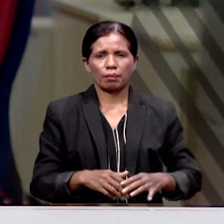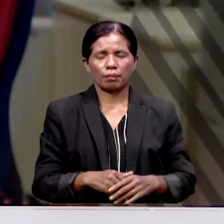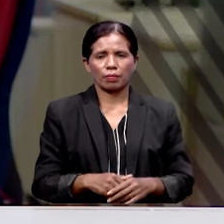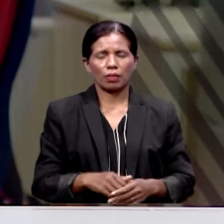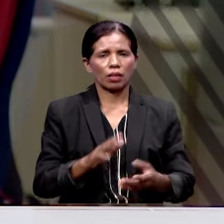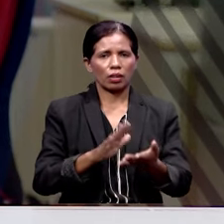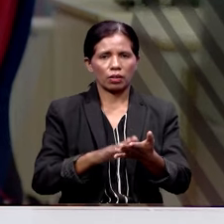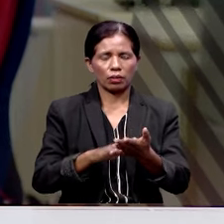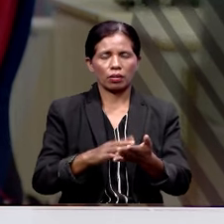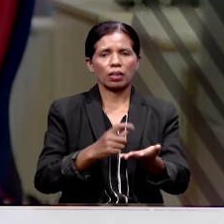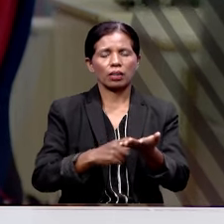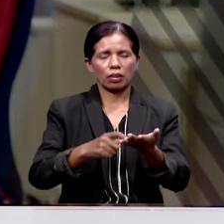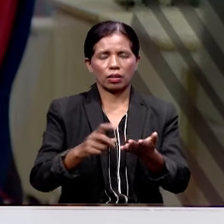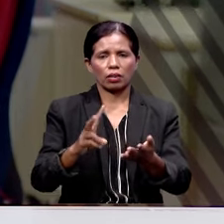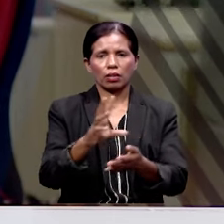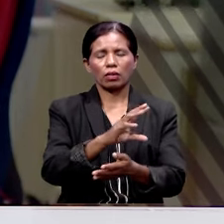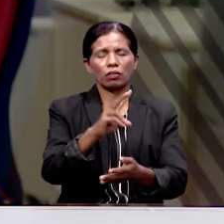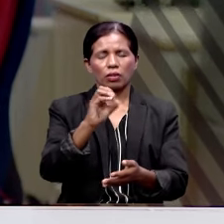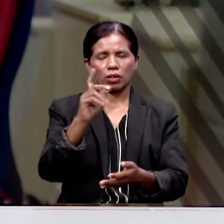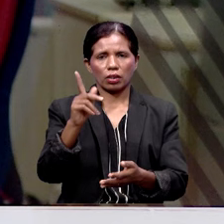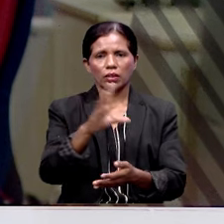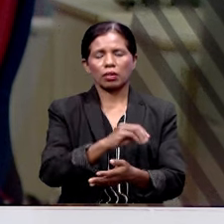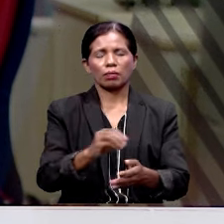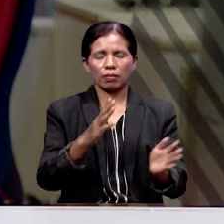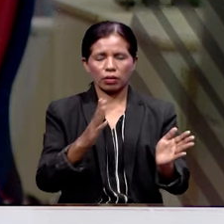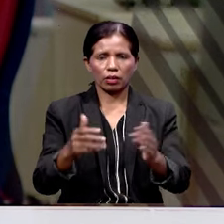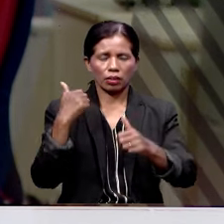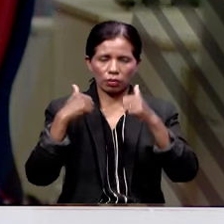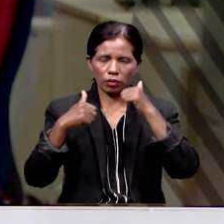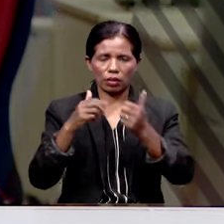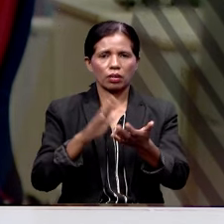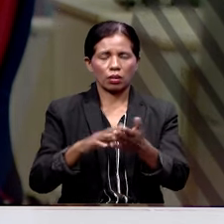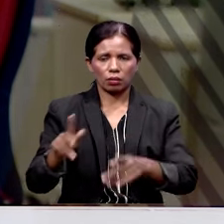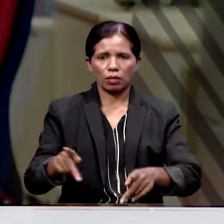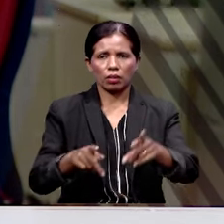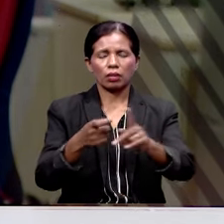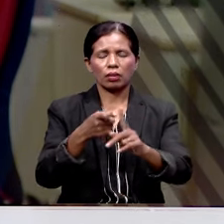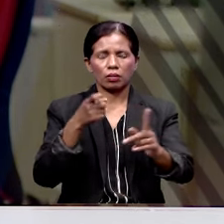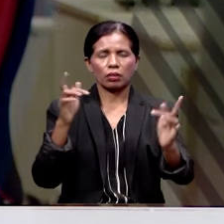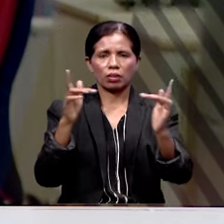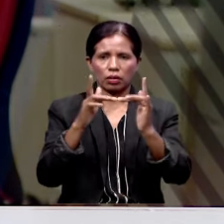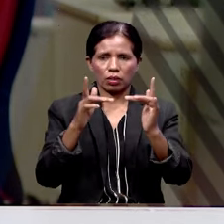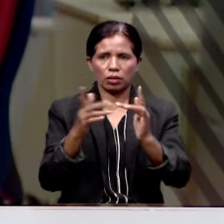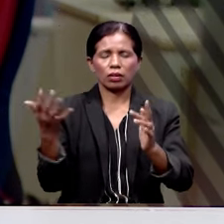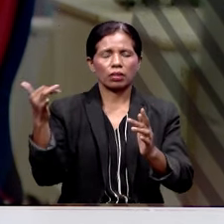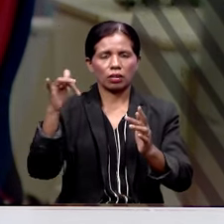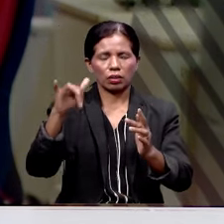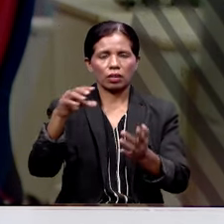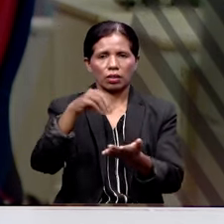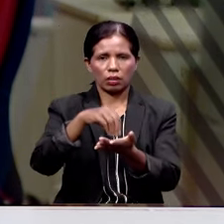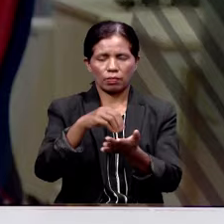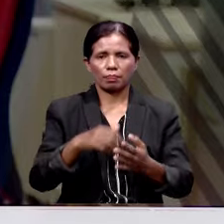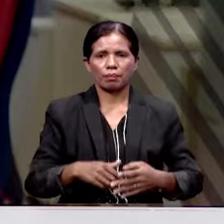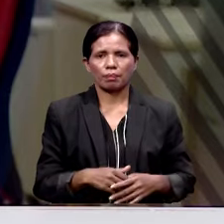Escola Secundária Técnica Vocacional Iquiçá precisa promover atividade de escola para público, lê o seu site na Sira Criona.